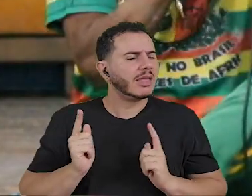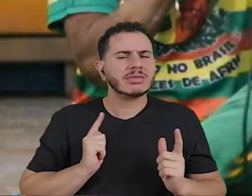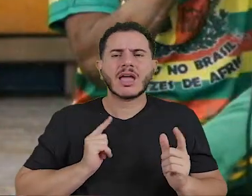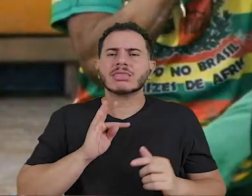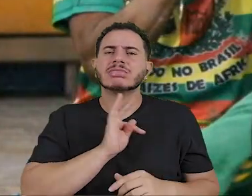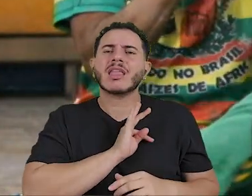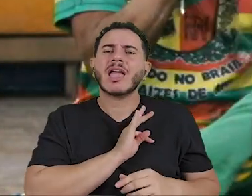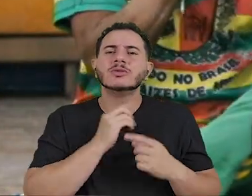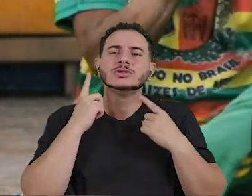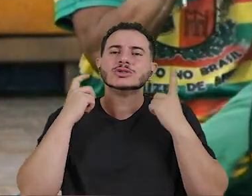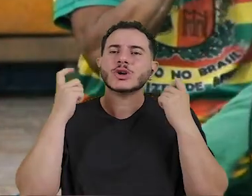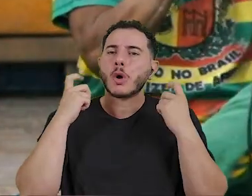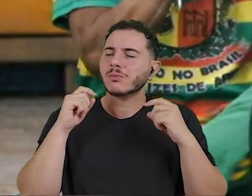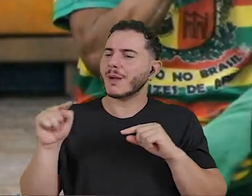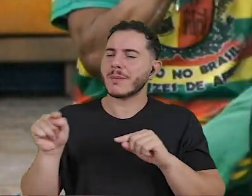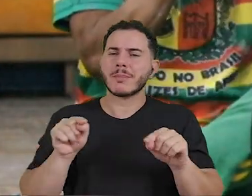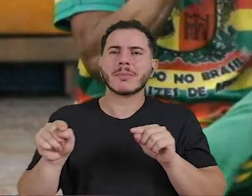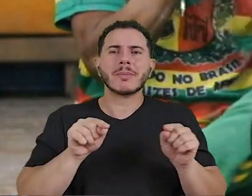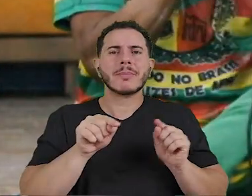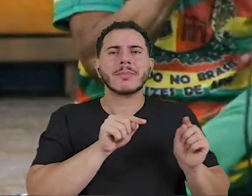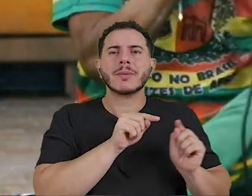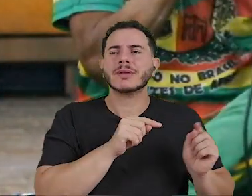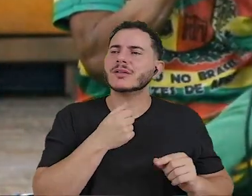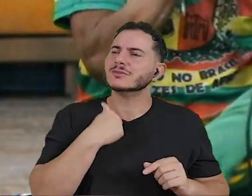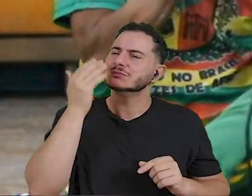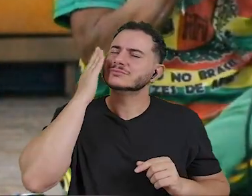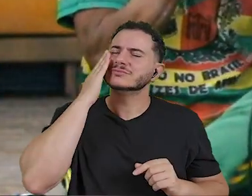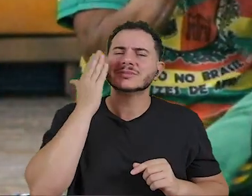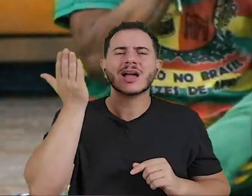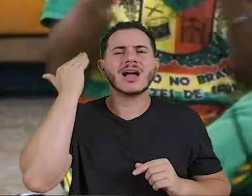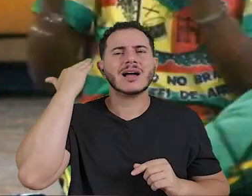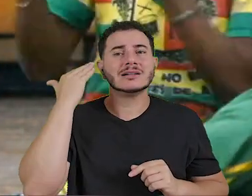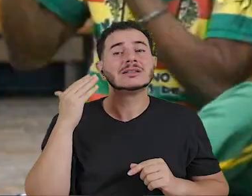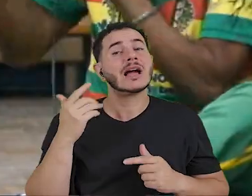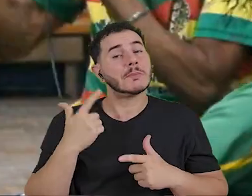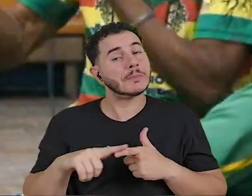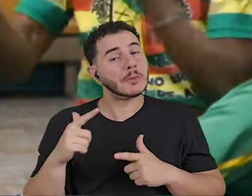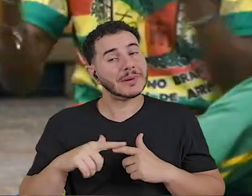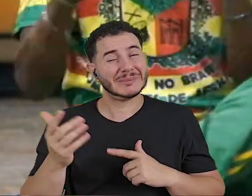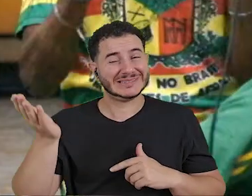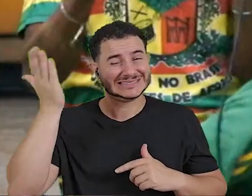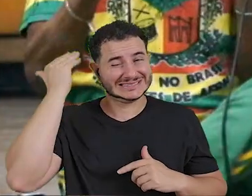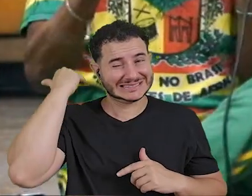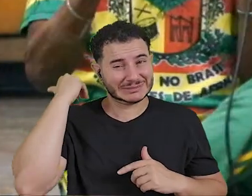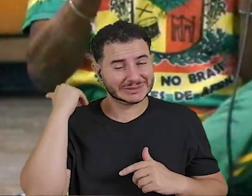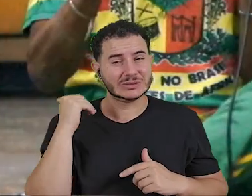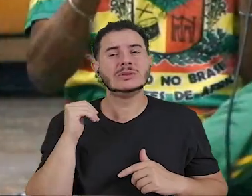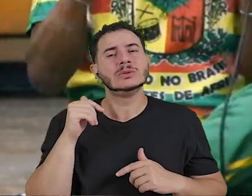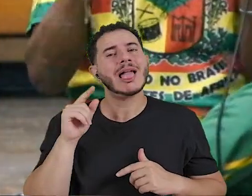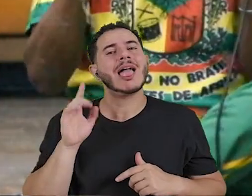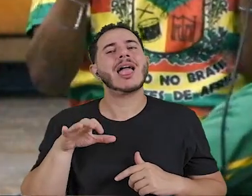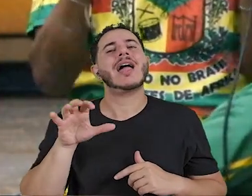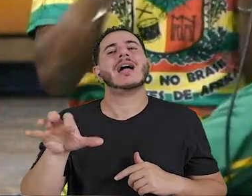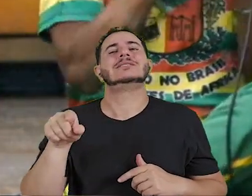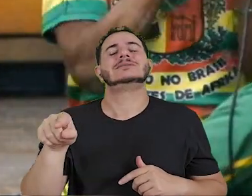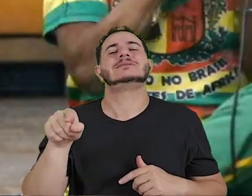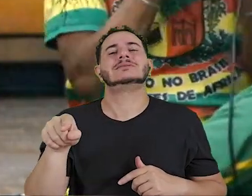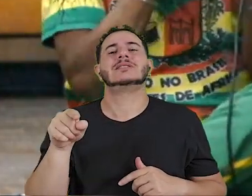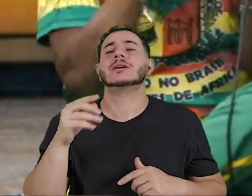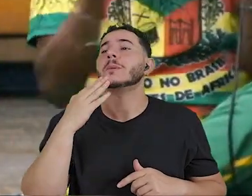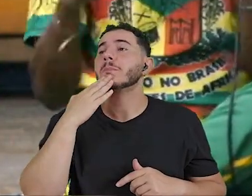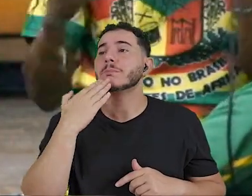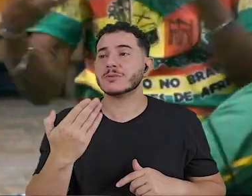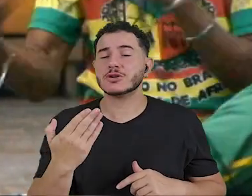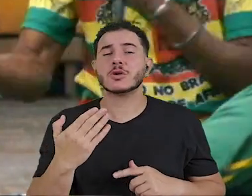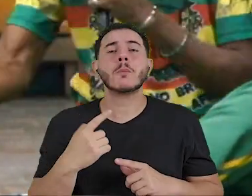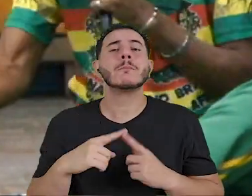a você e sabia o que era. Que antigamente o problema era esse. O cara pedia uma coisa,